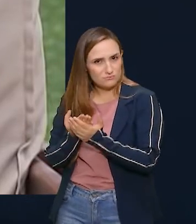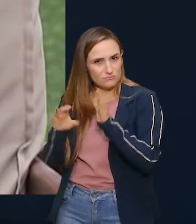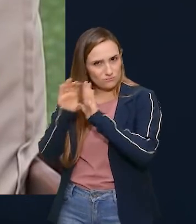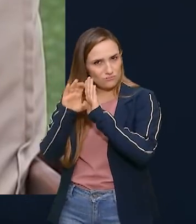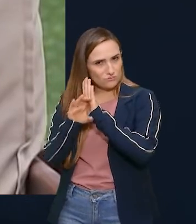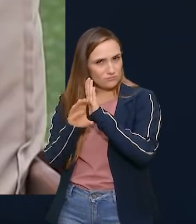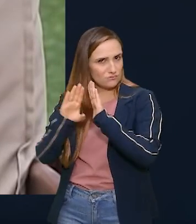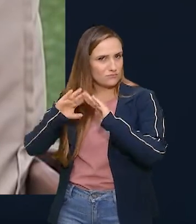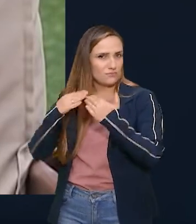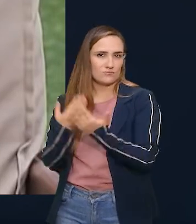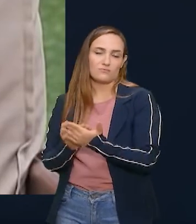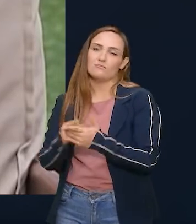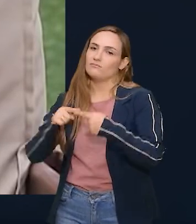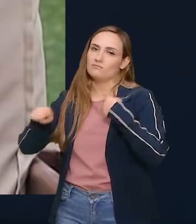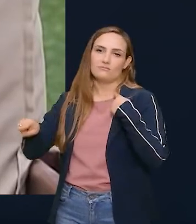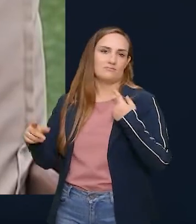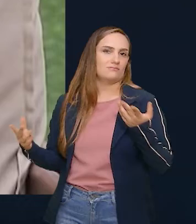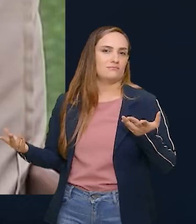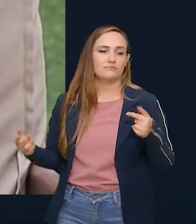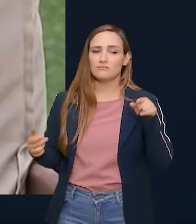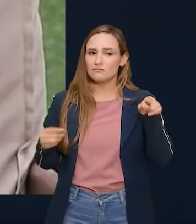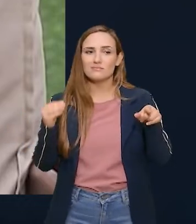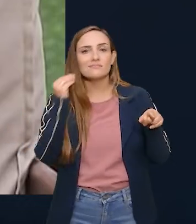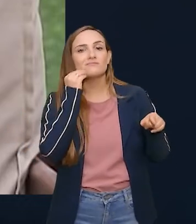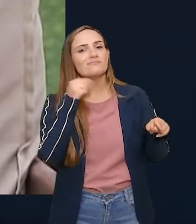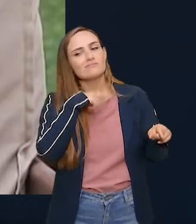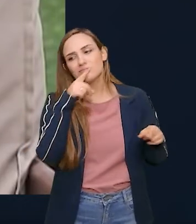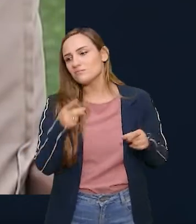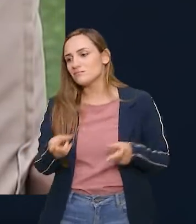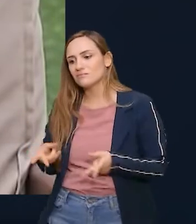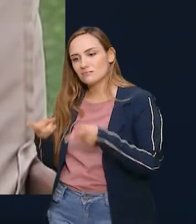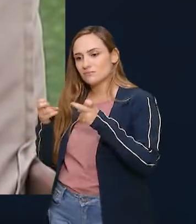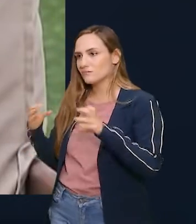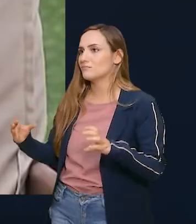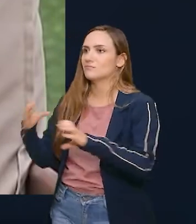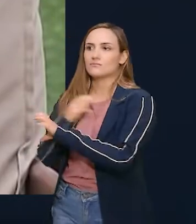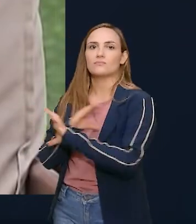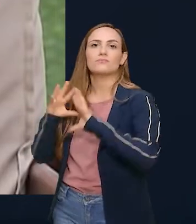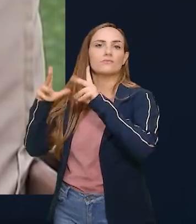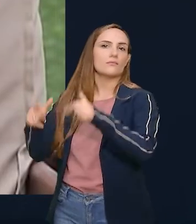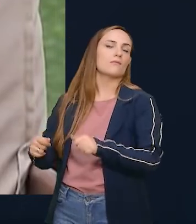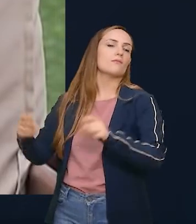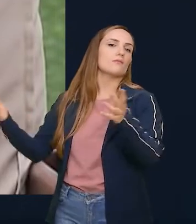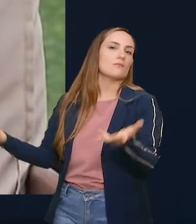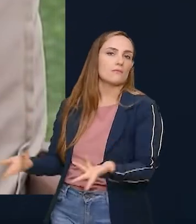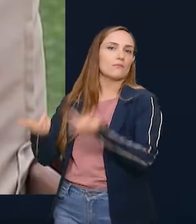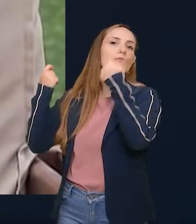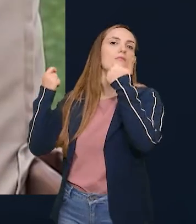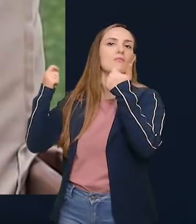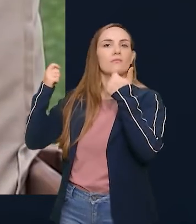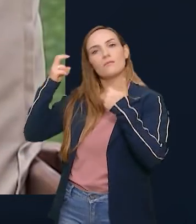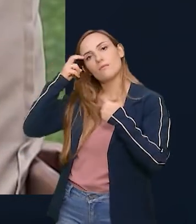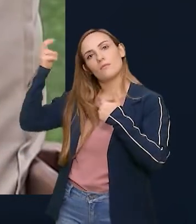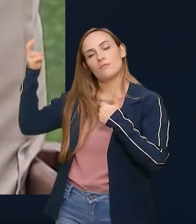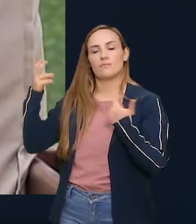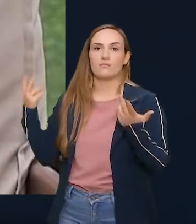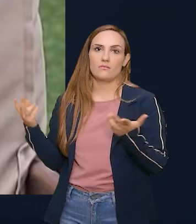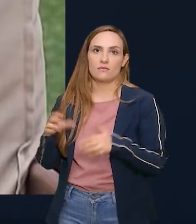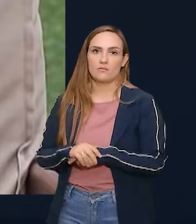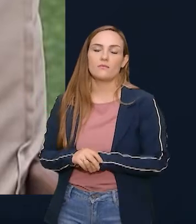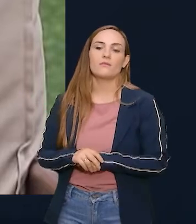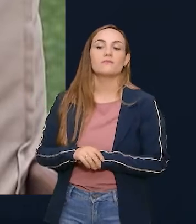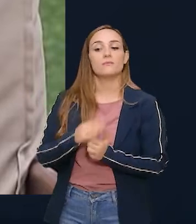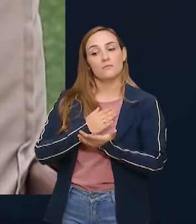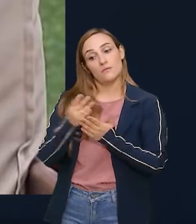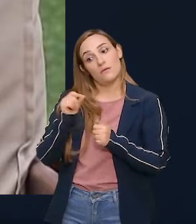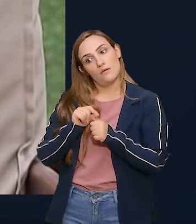que a inteligência não era só essa parte acadêmica, né? E que os testes não eram capazes de pegar tudo que a gente considera